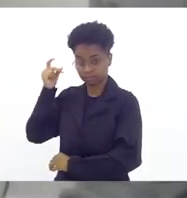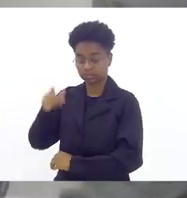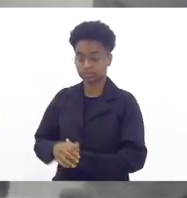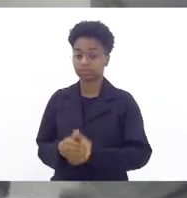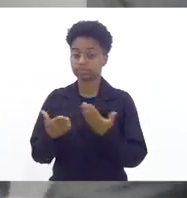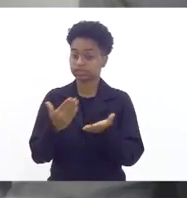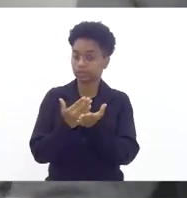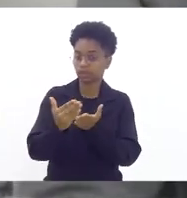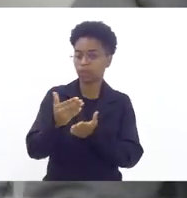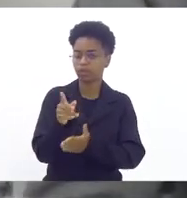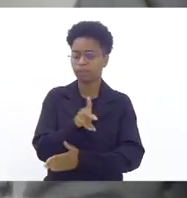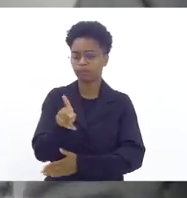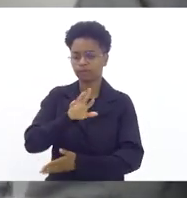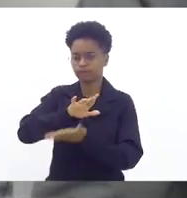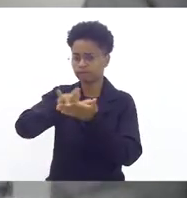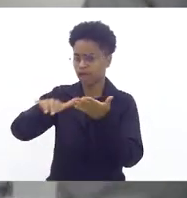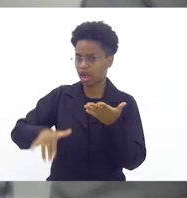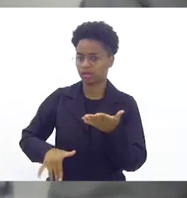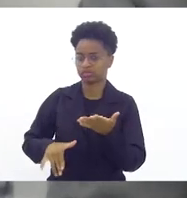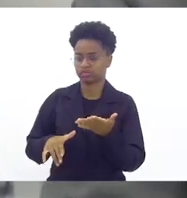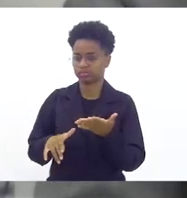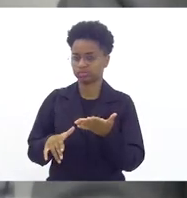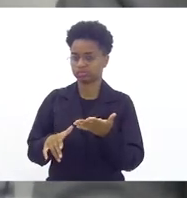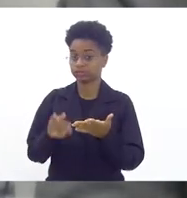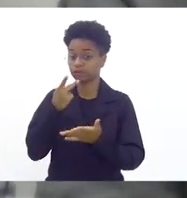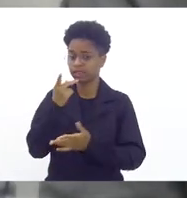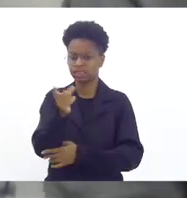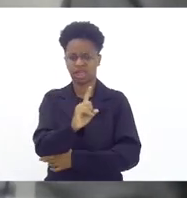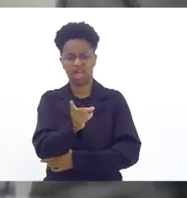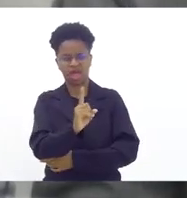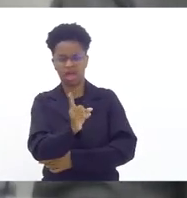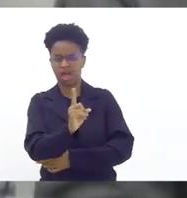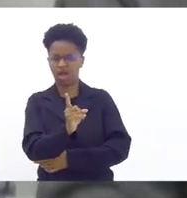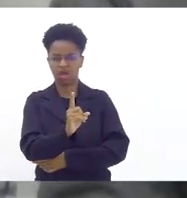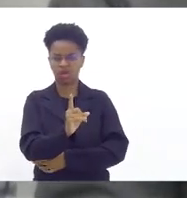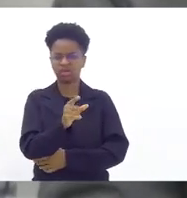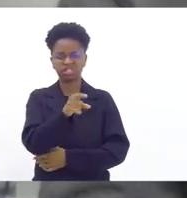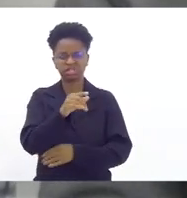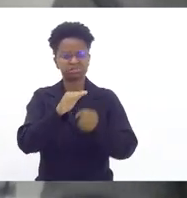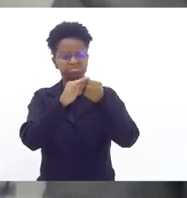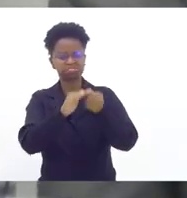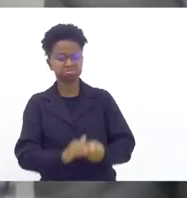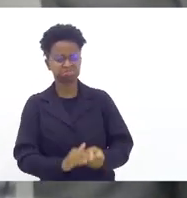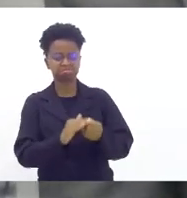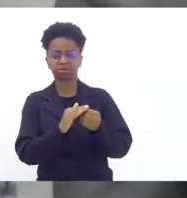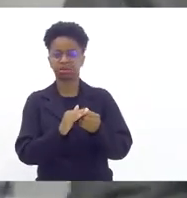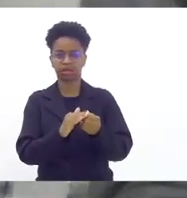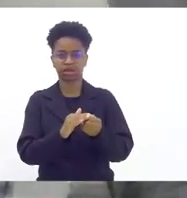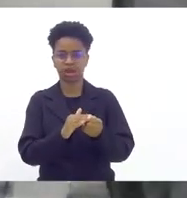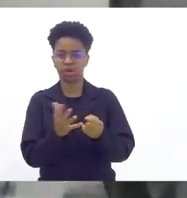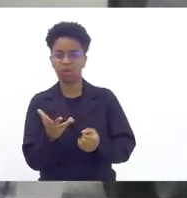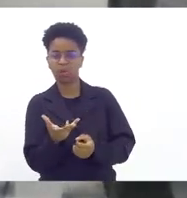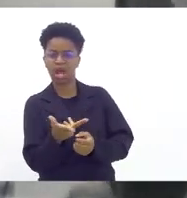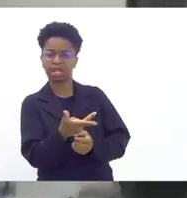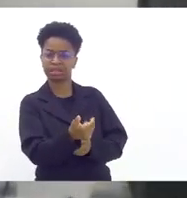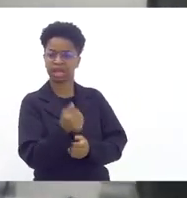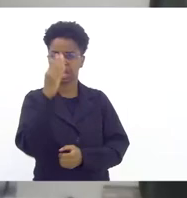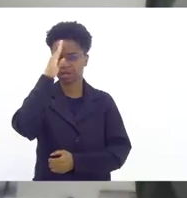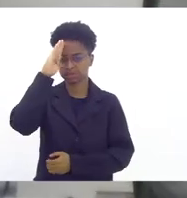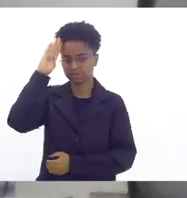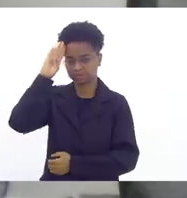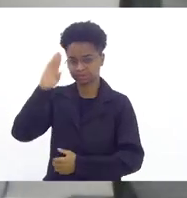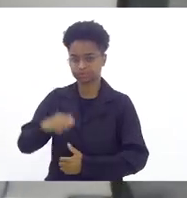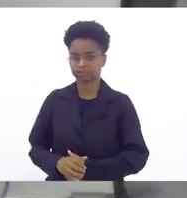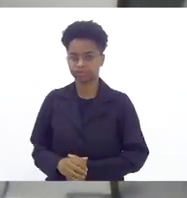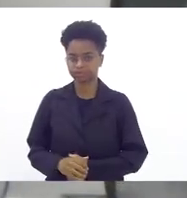professores progressistas diziam que não, que isso aí ia diminuir a qualidade acadêmica.